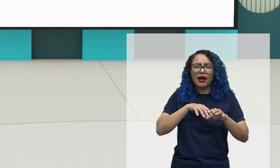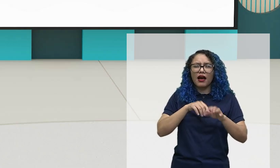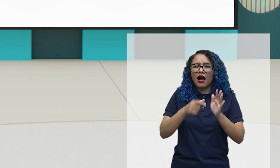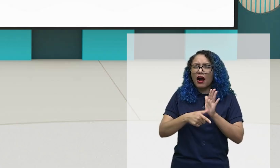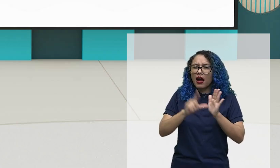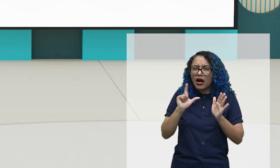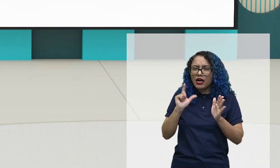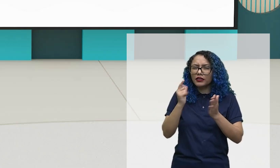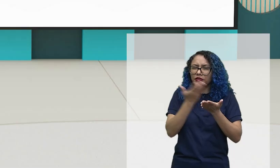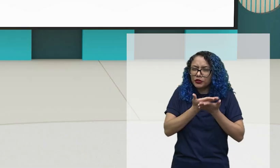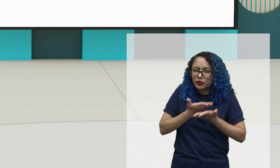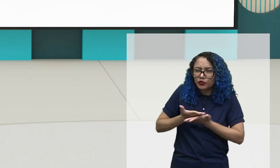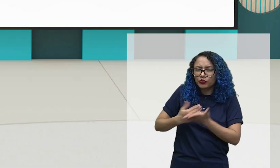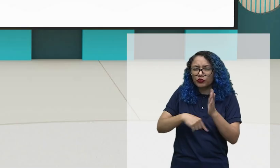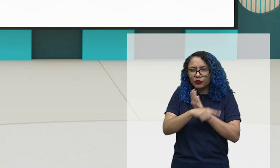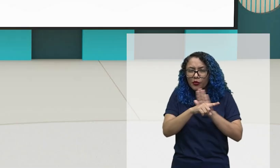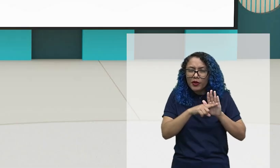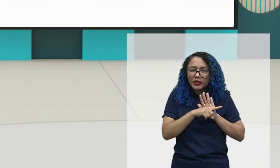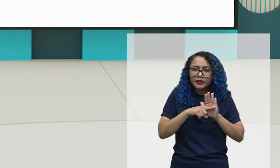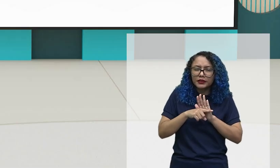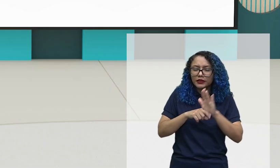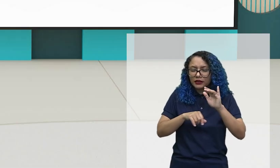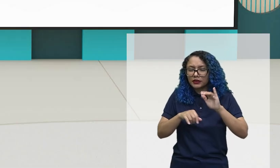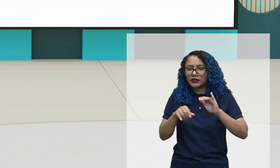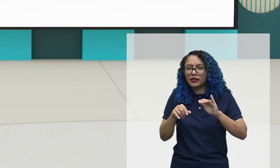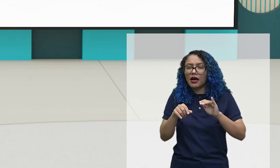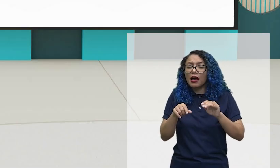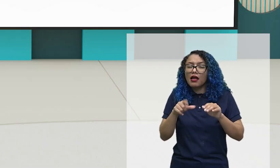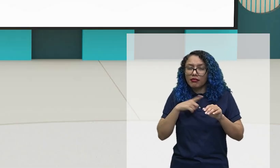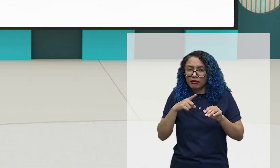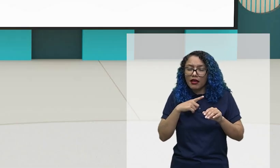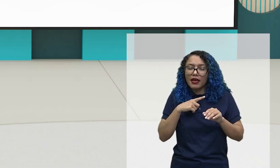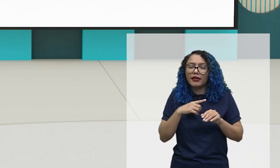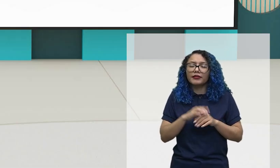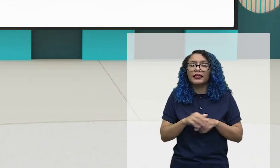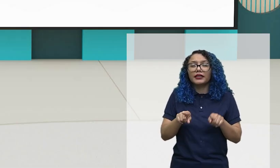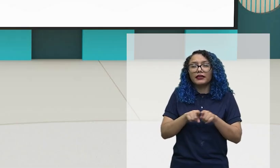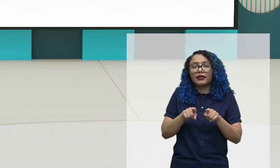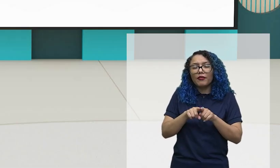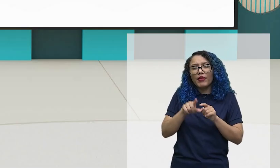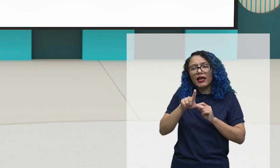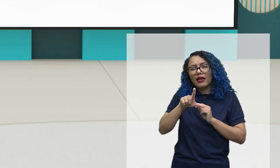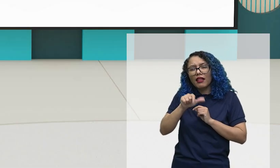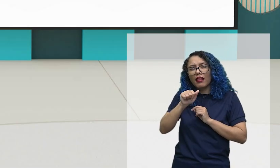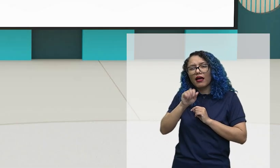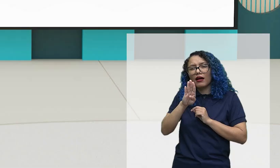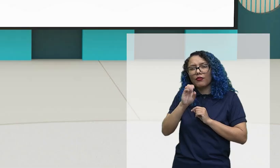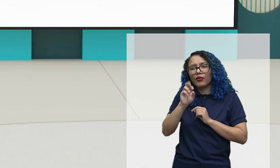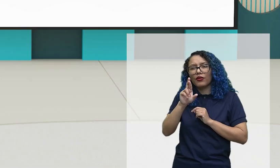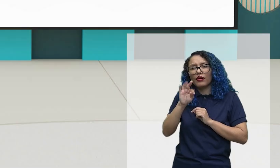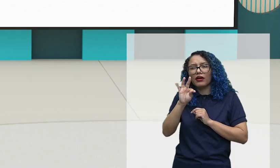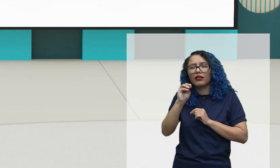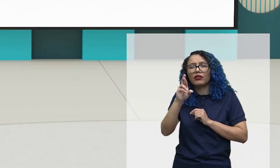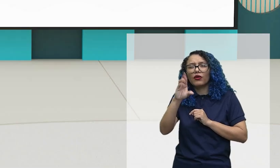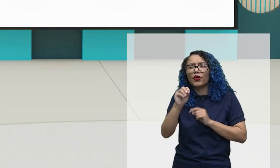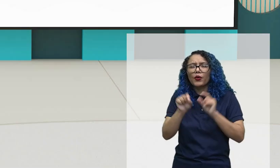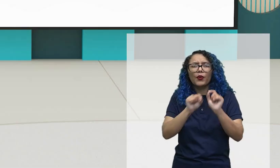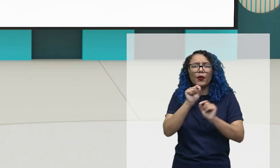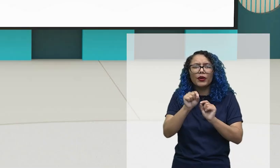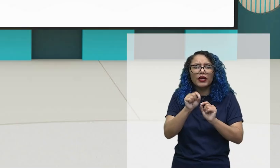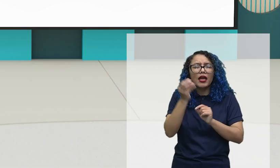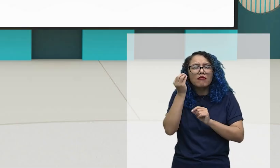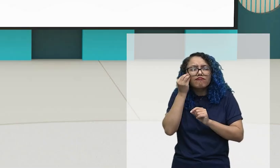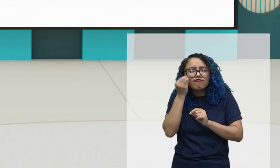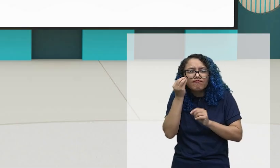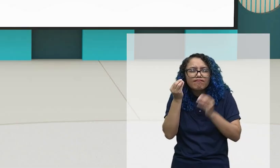por estudos, pesquisas, laboratórios. E quando eu falo de laboratórios, são estudos